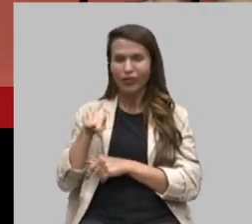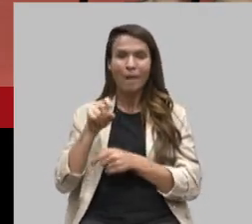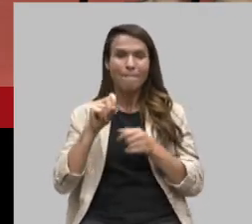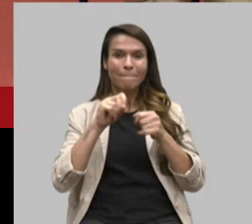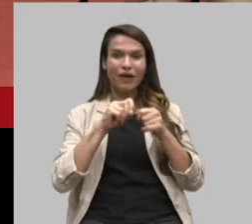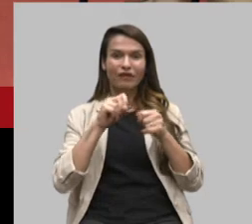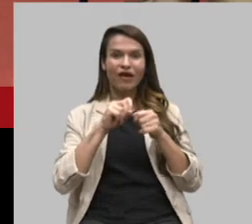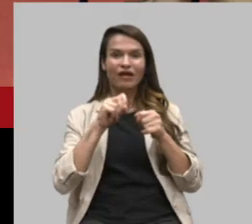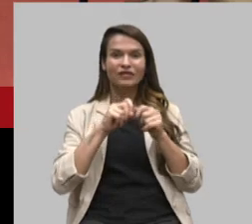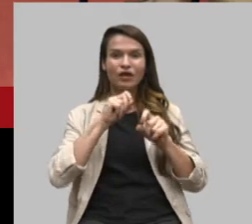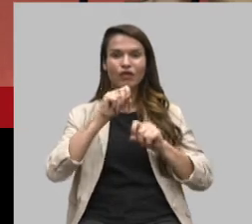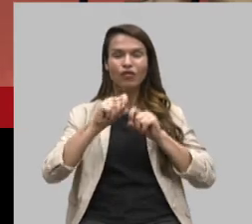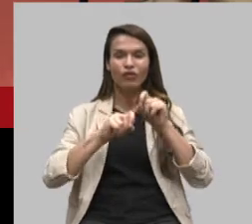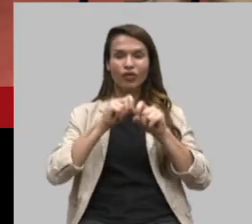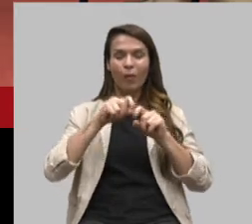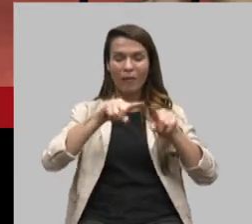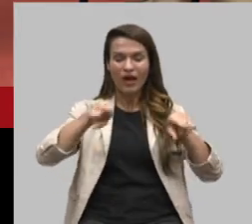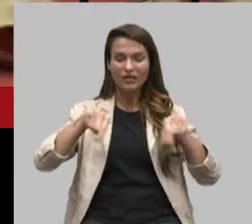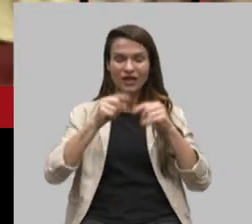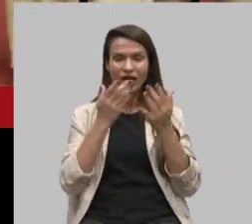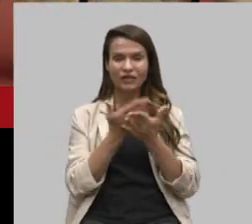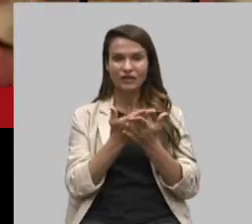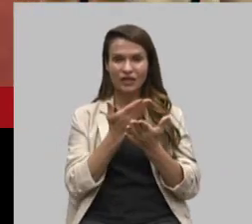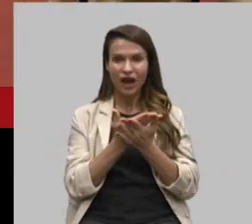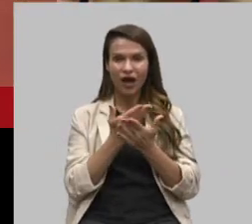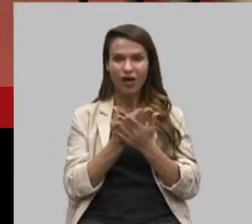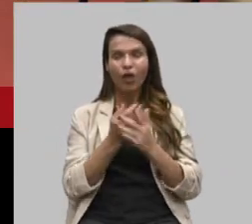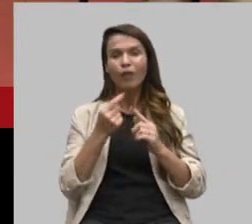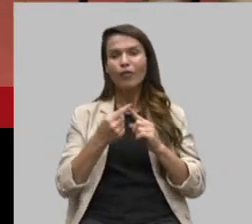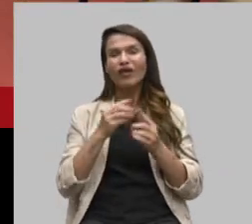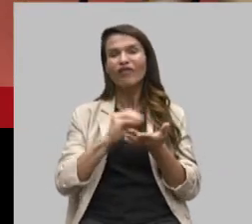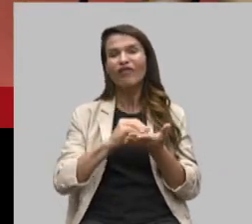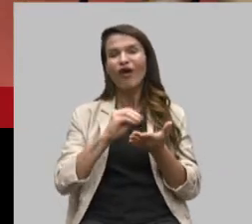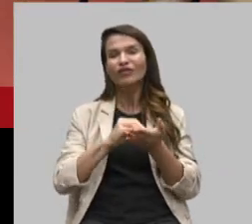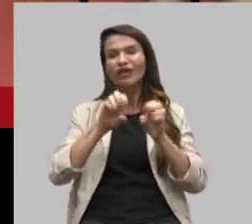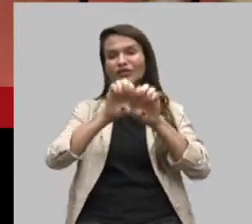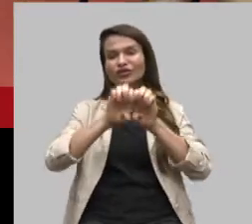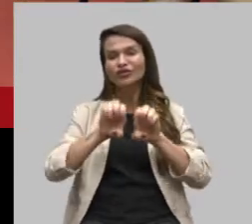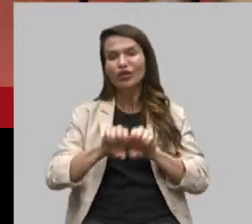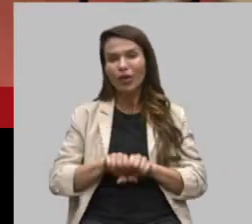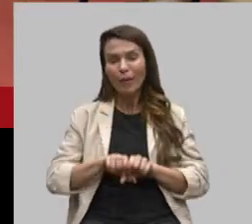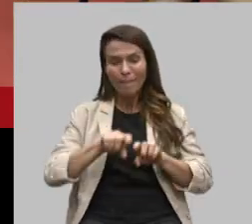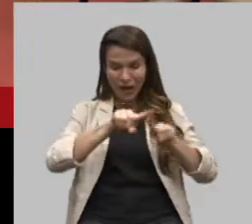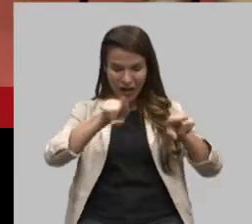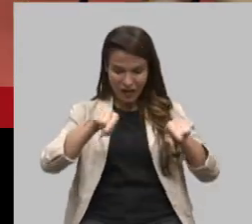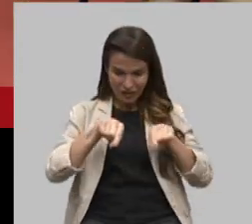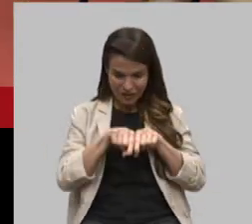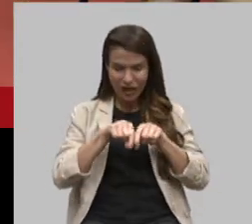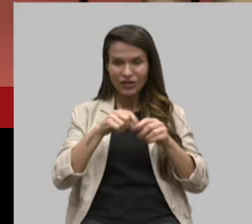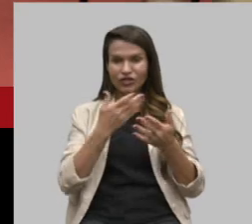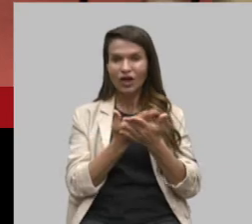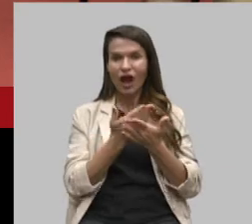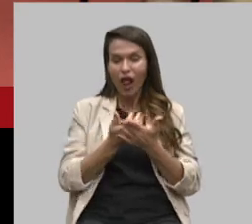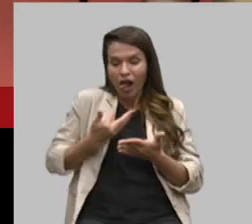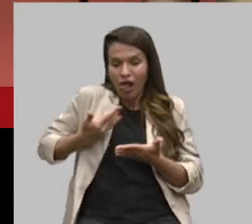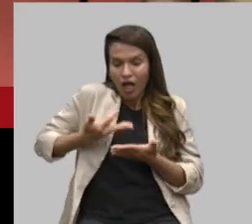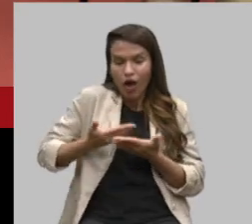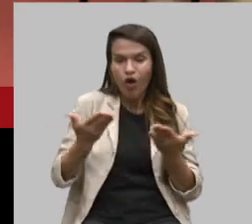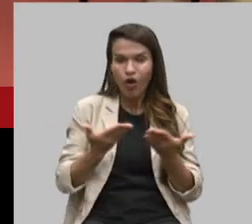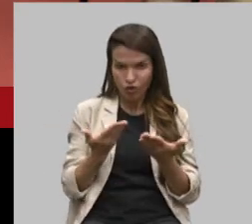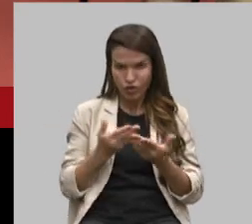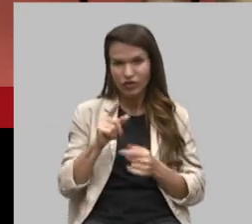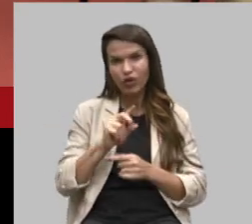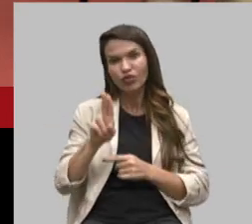um uma sala de aula por faltava infraestrutura paraa sala de aula então até hoje é usado e eu acho super